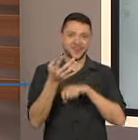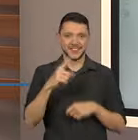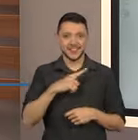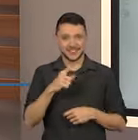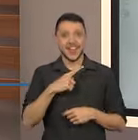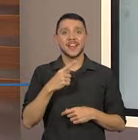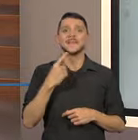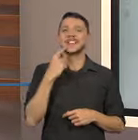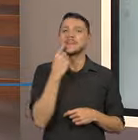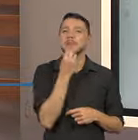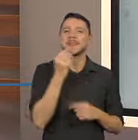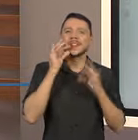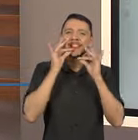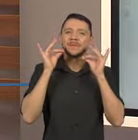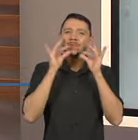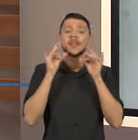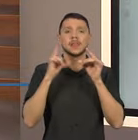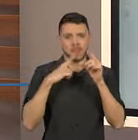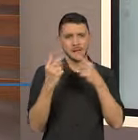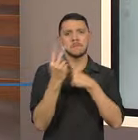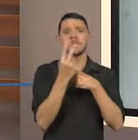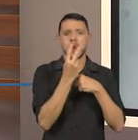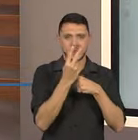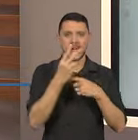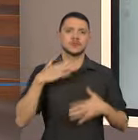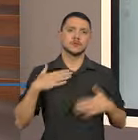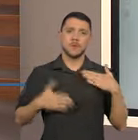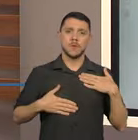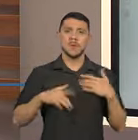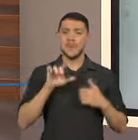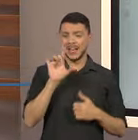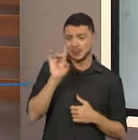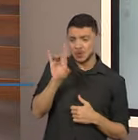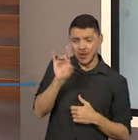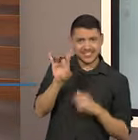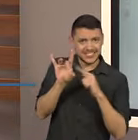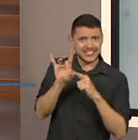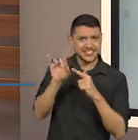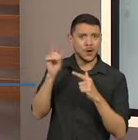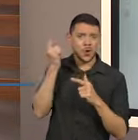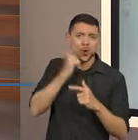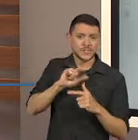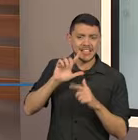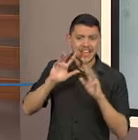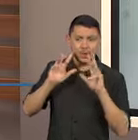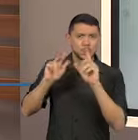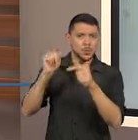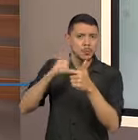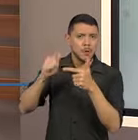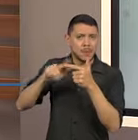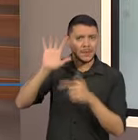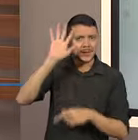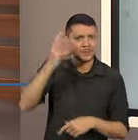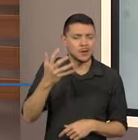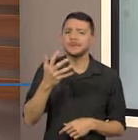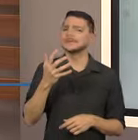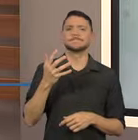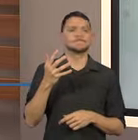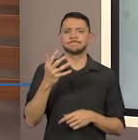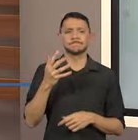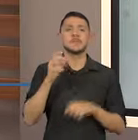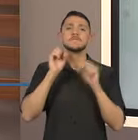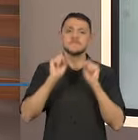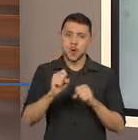mas ela sozinha, né, ela não resolve todos os problemas. Então, assim, você pode sim pegar uma fraldinha,